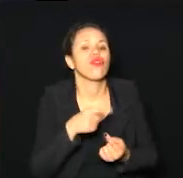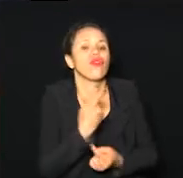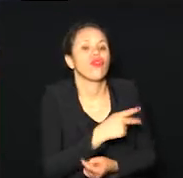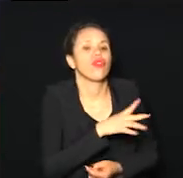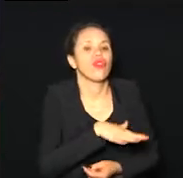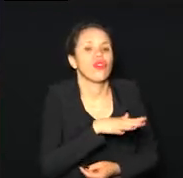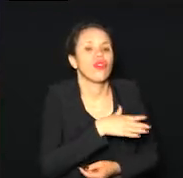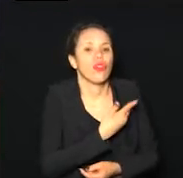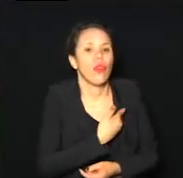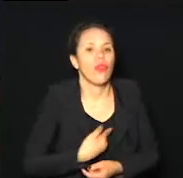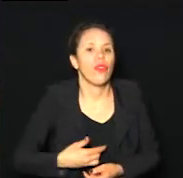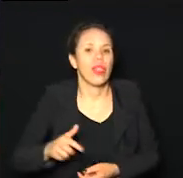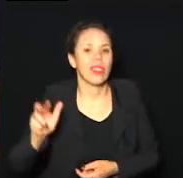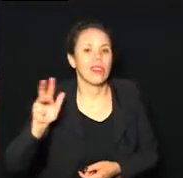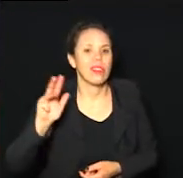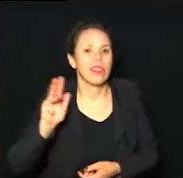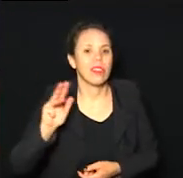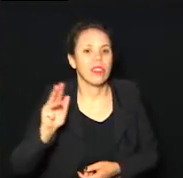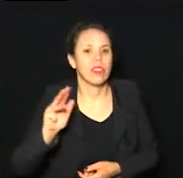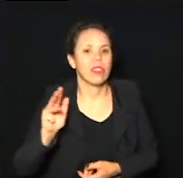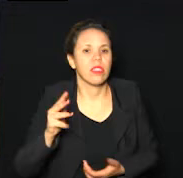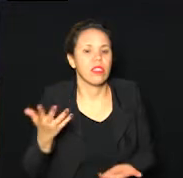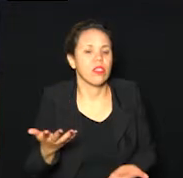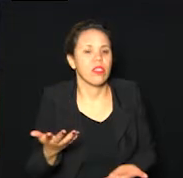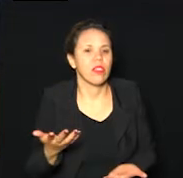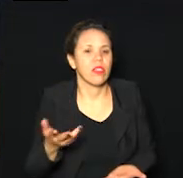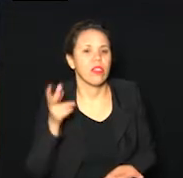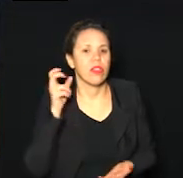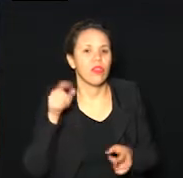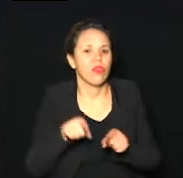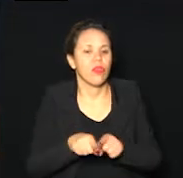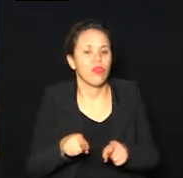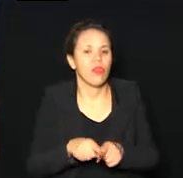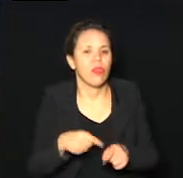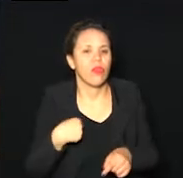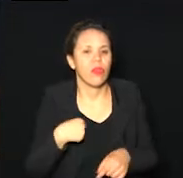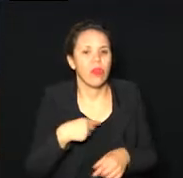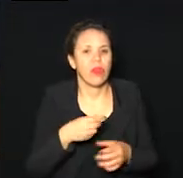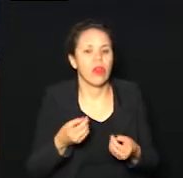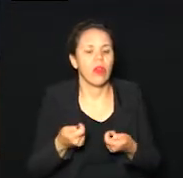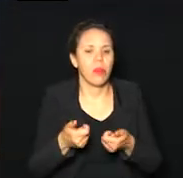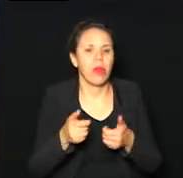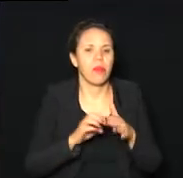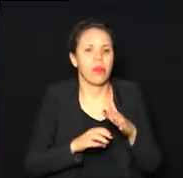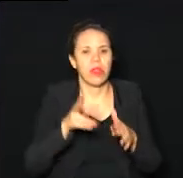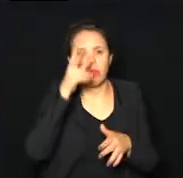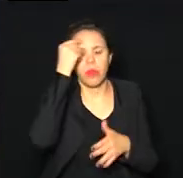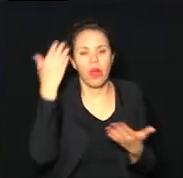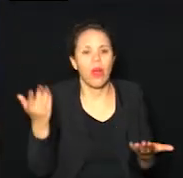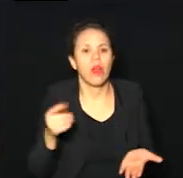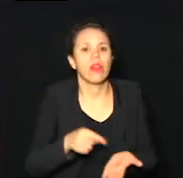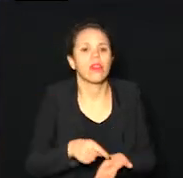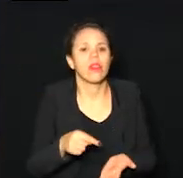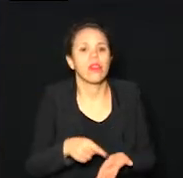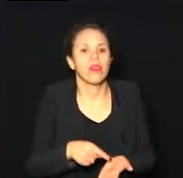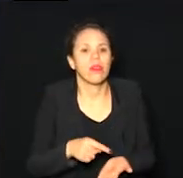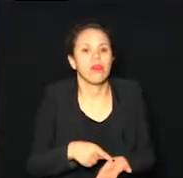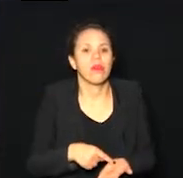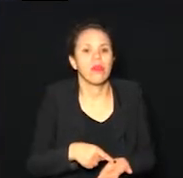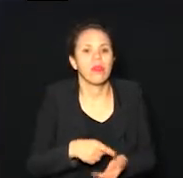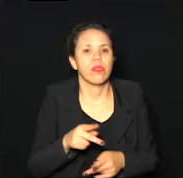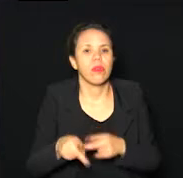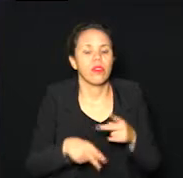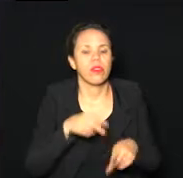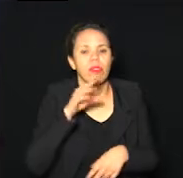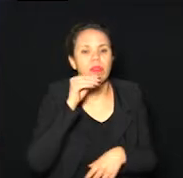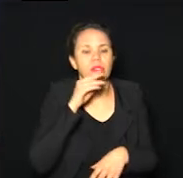governo Lula, infelizmente, o governo Dilma não nos ouviu, foi uma empresa pública que agora está na mão de militares e